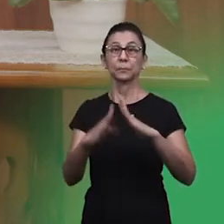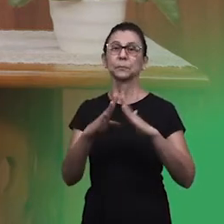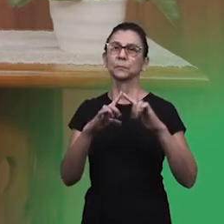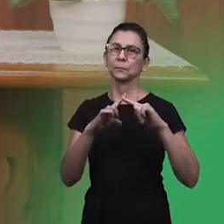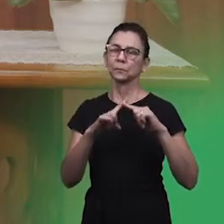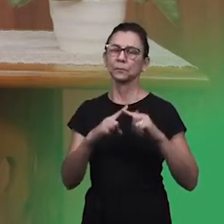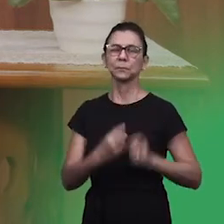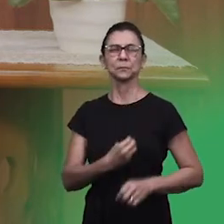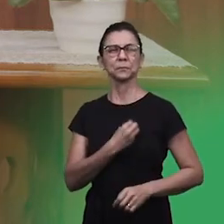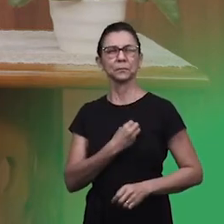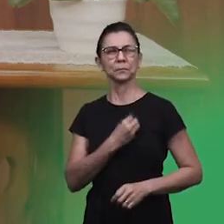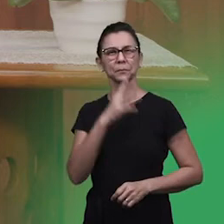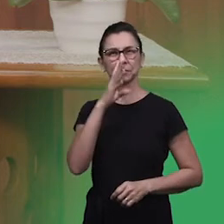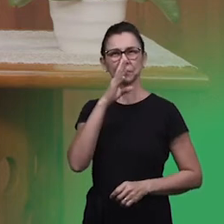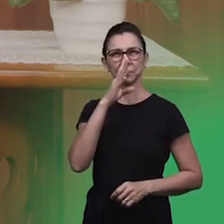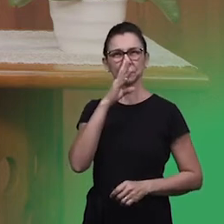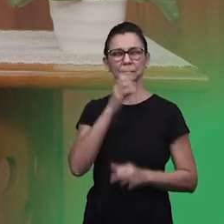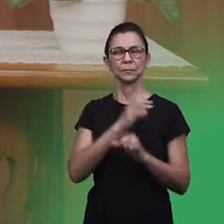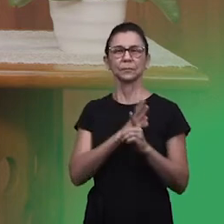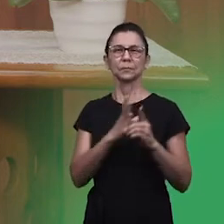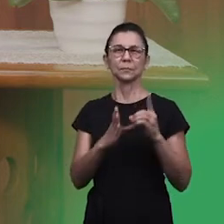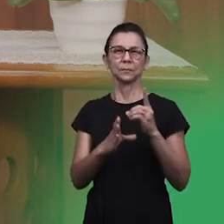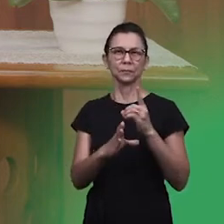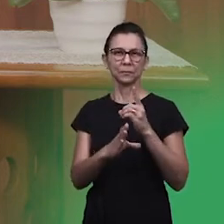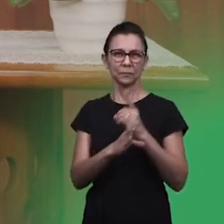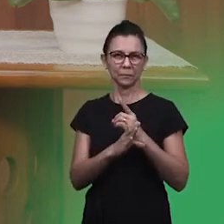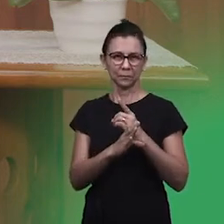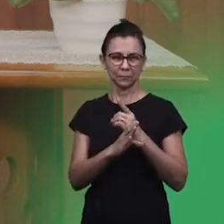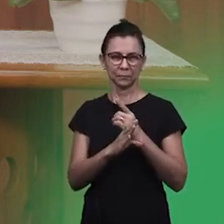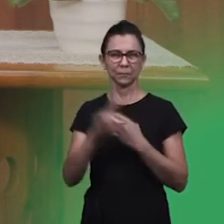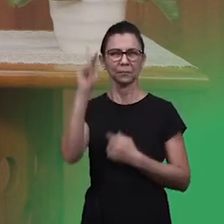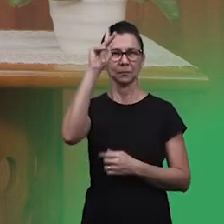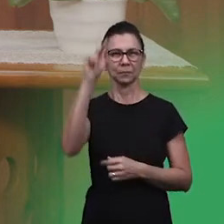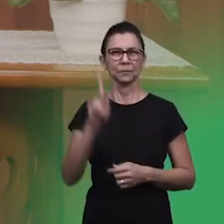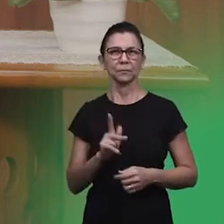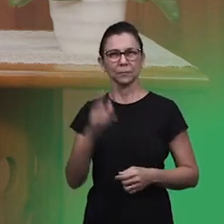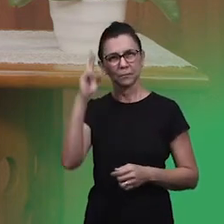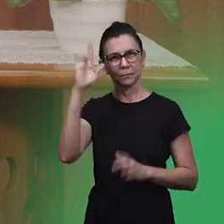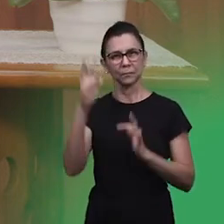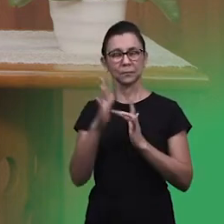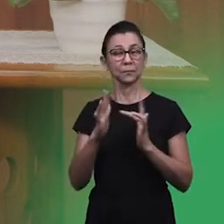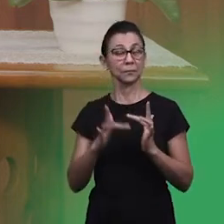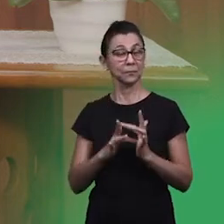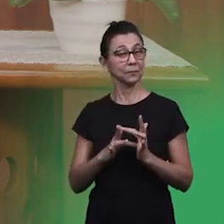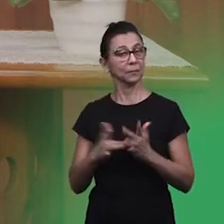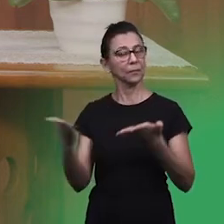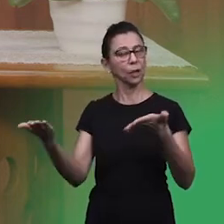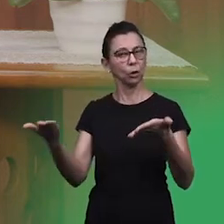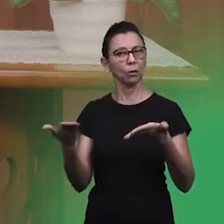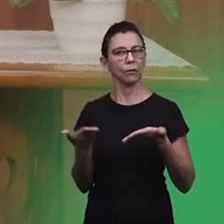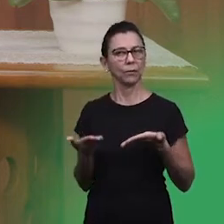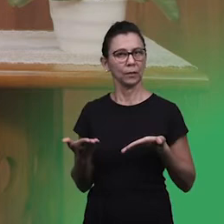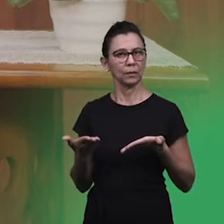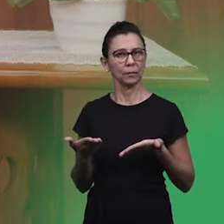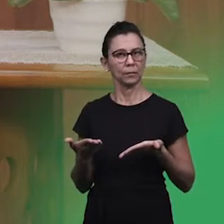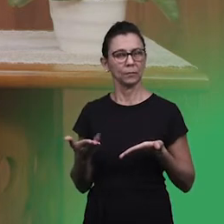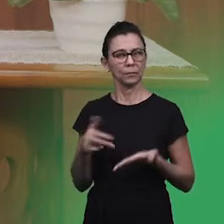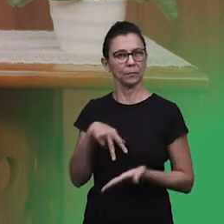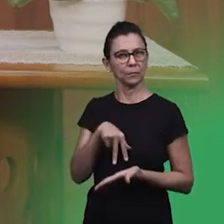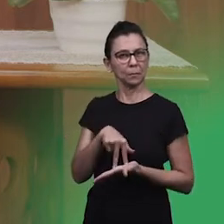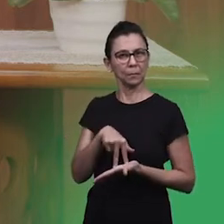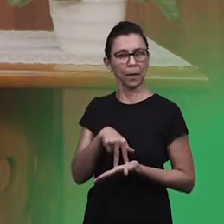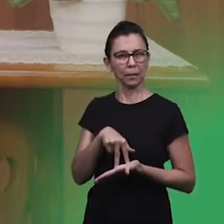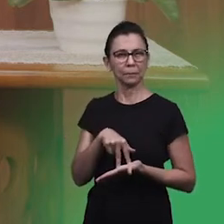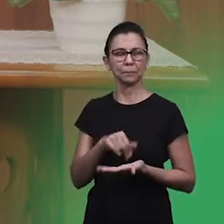igrejas participando desse culto e saudamos a todos com a paz do Senhor Jesus. E eu convido todos a se colocarem de pé para